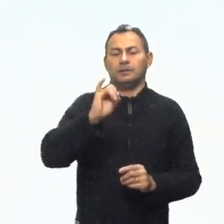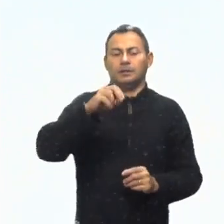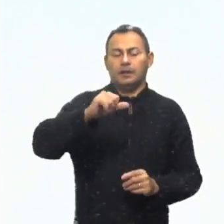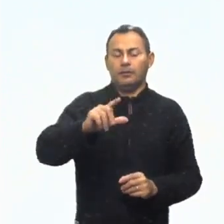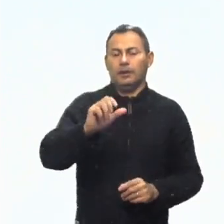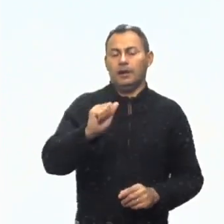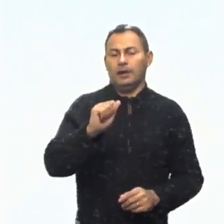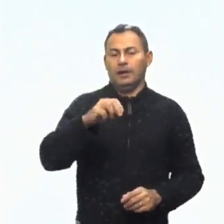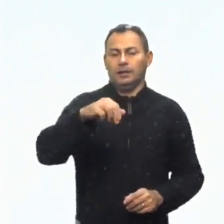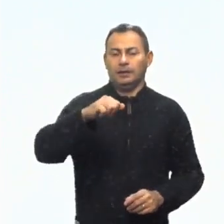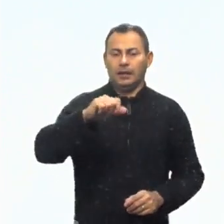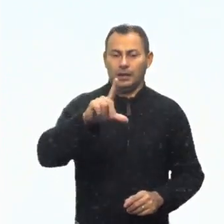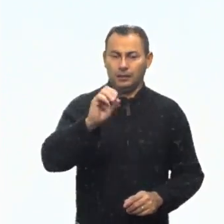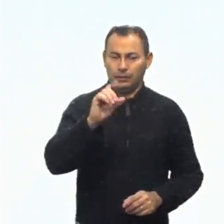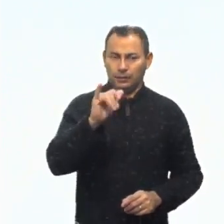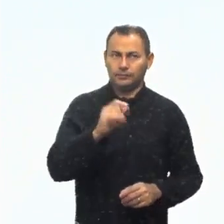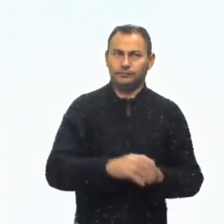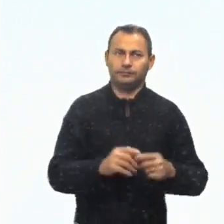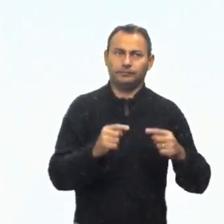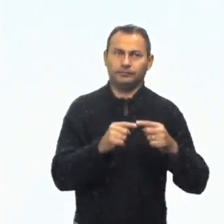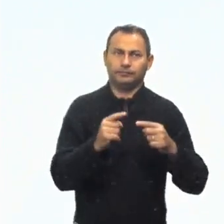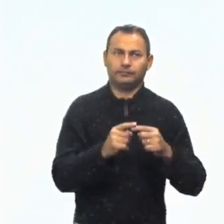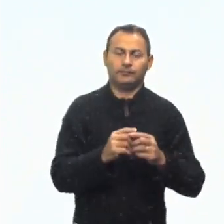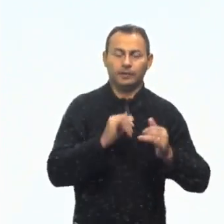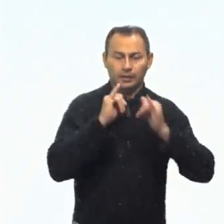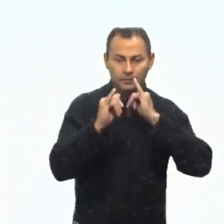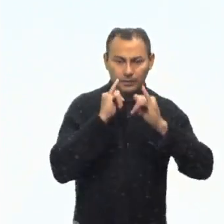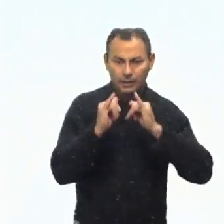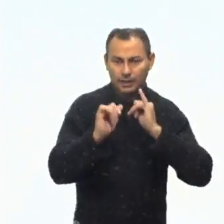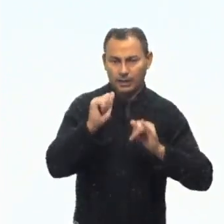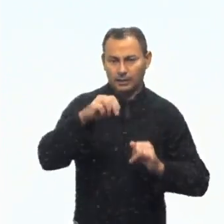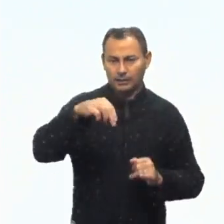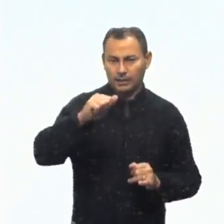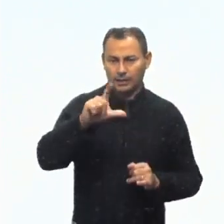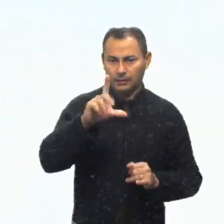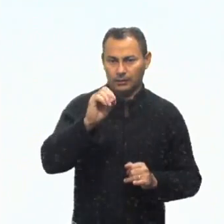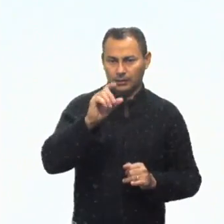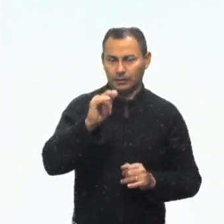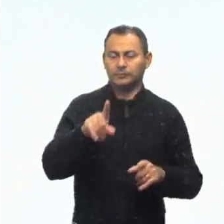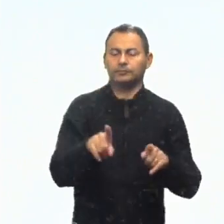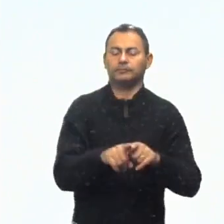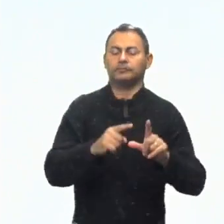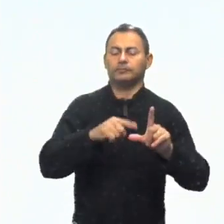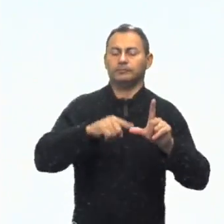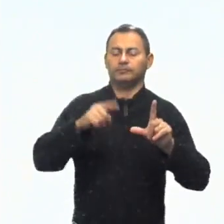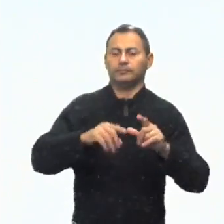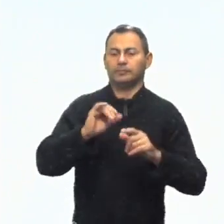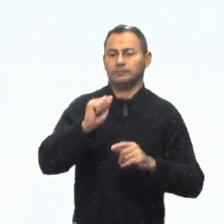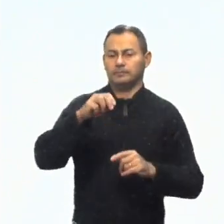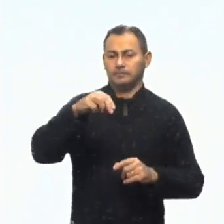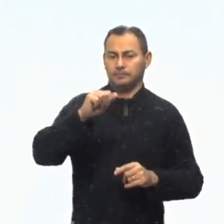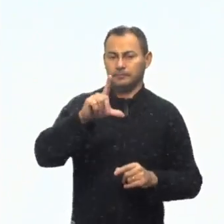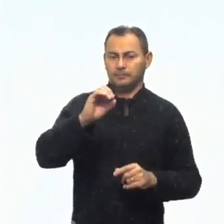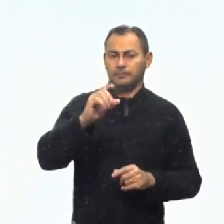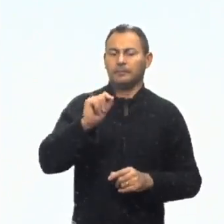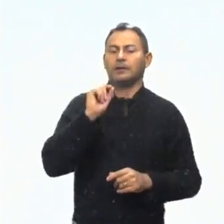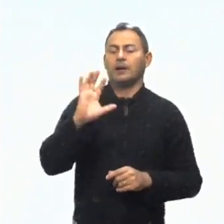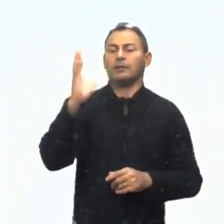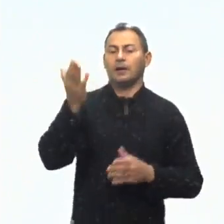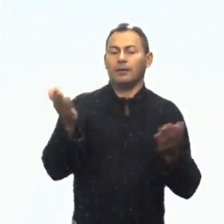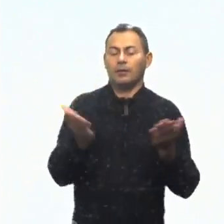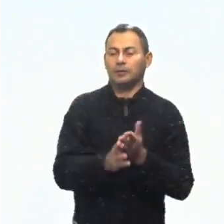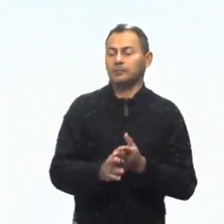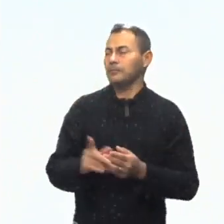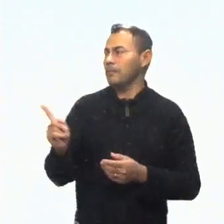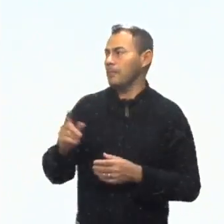Então, você tinha uma modulação com informação analógica e portadora analógica. O que acontece agora se em